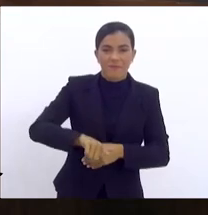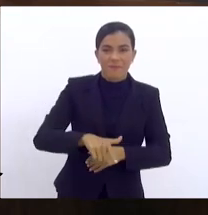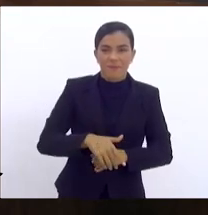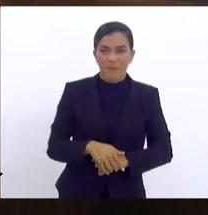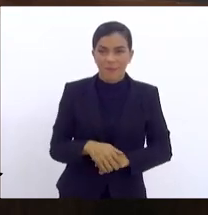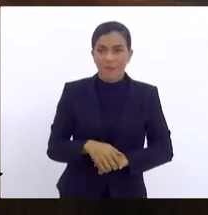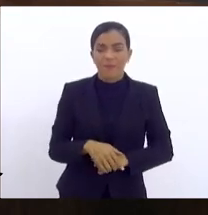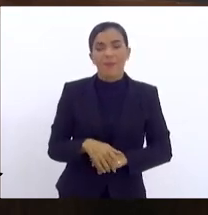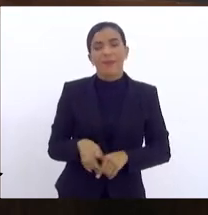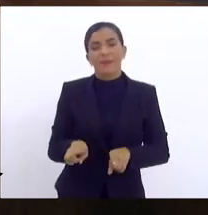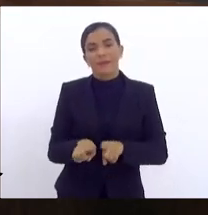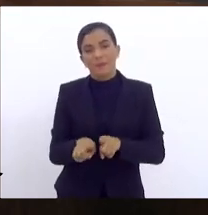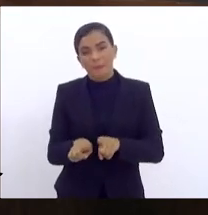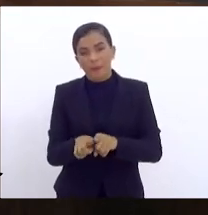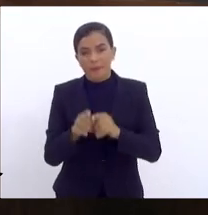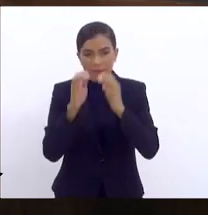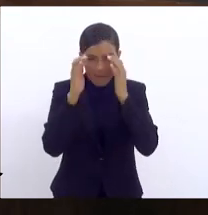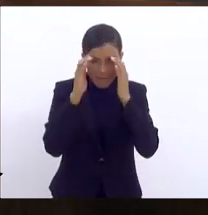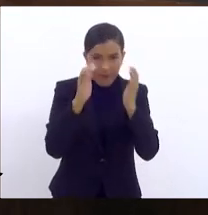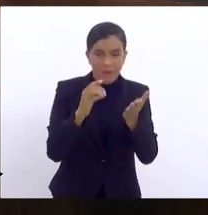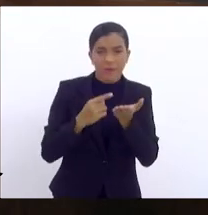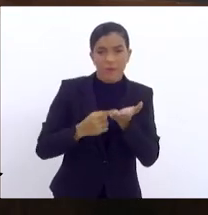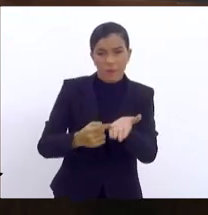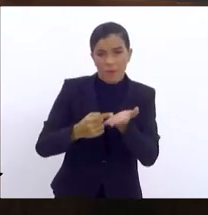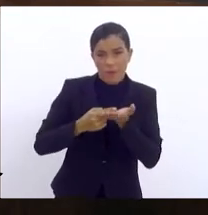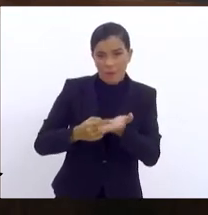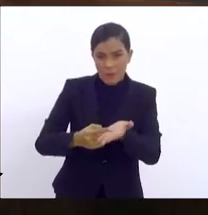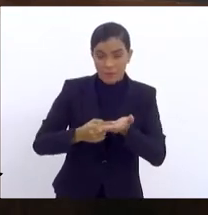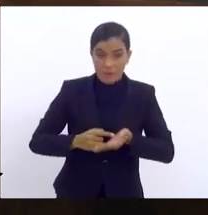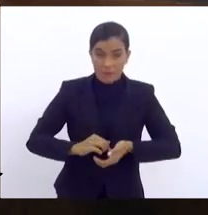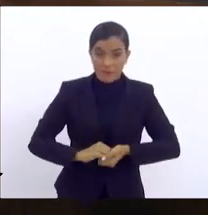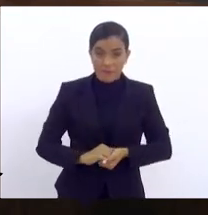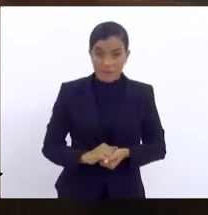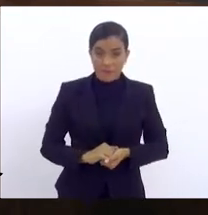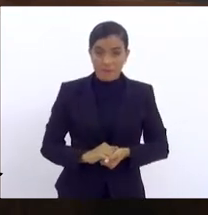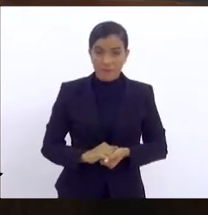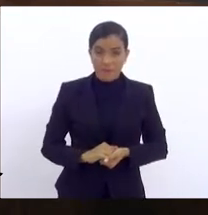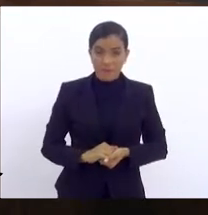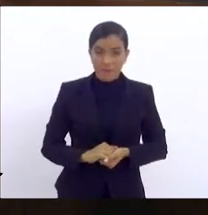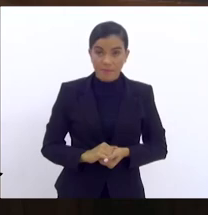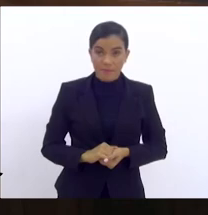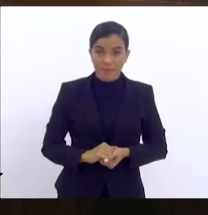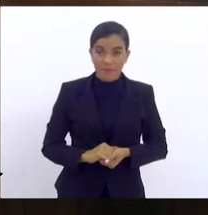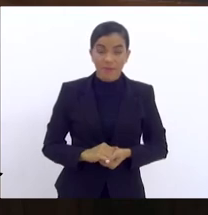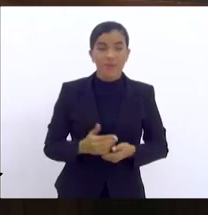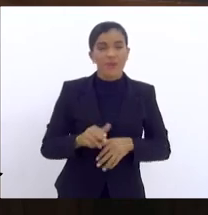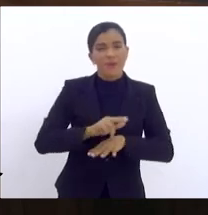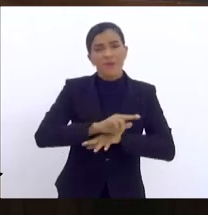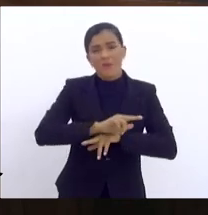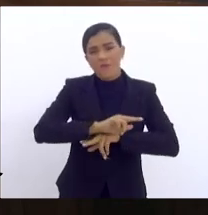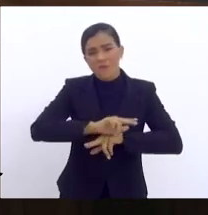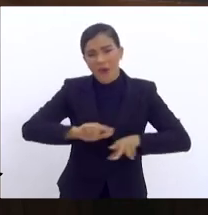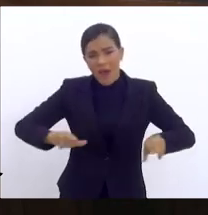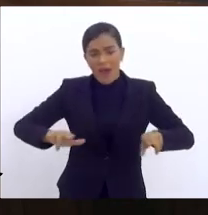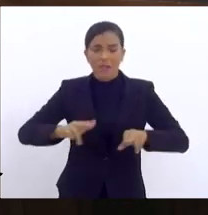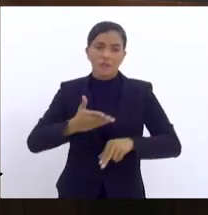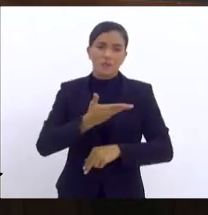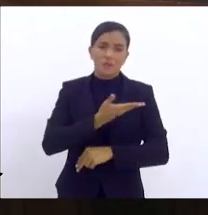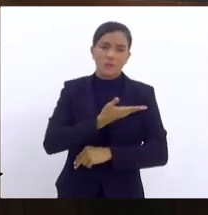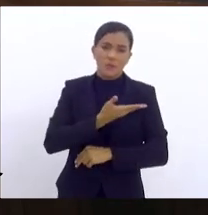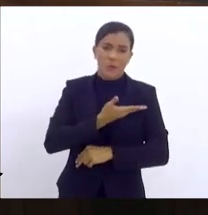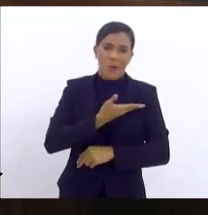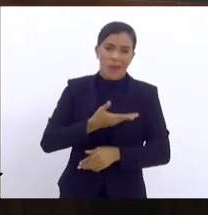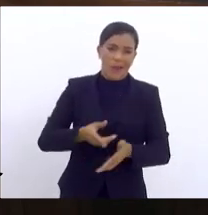os compromissos e a fala da polícia civil vários colegas que que me antecederam